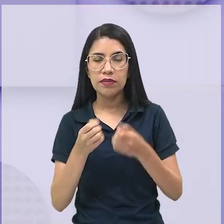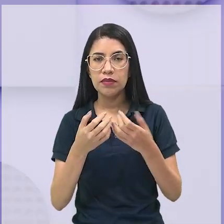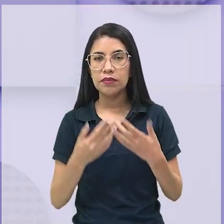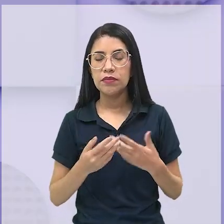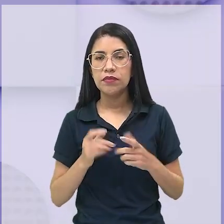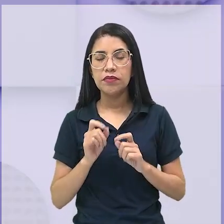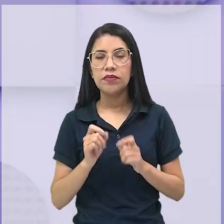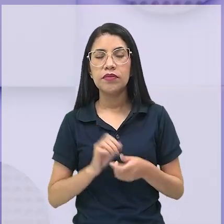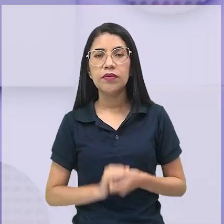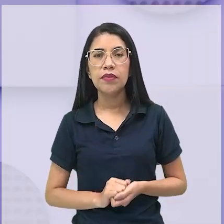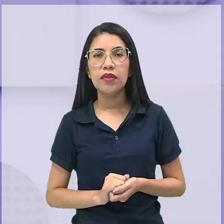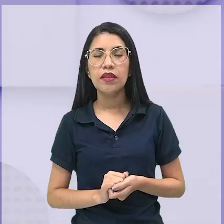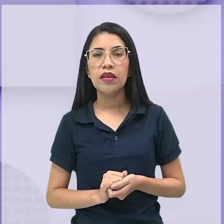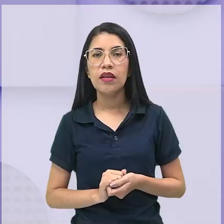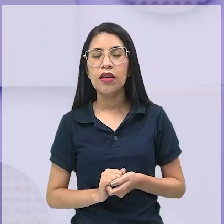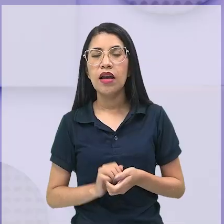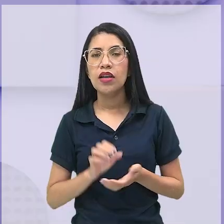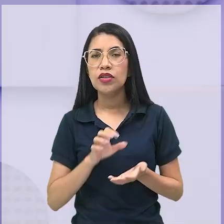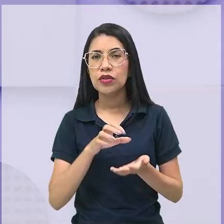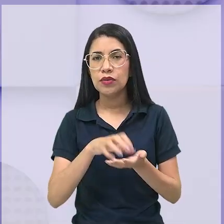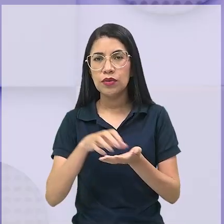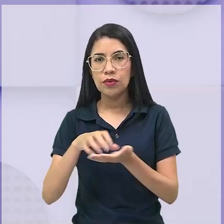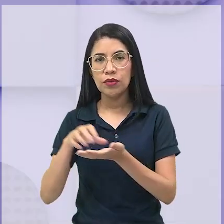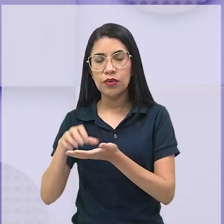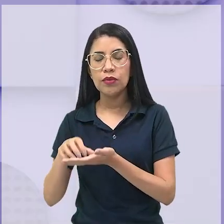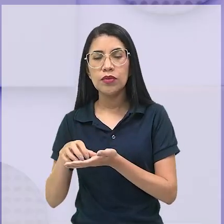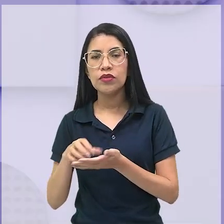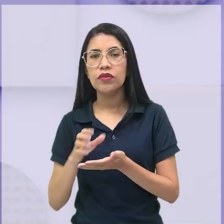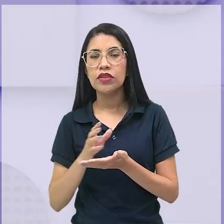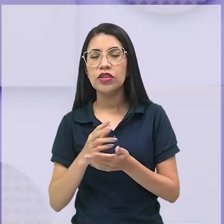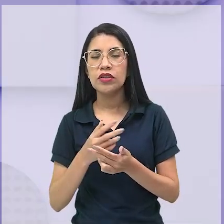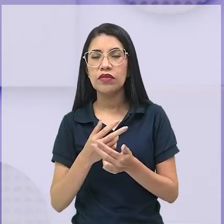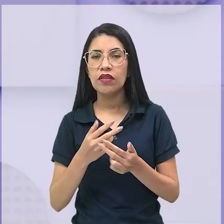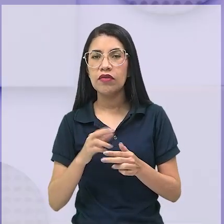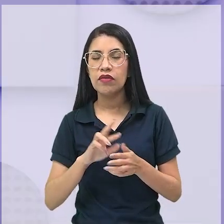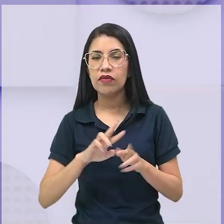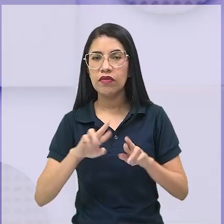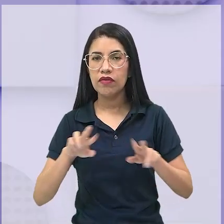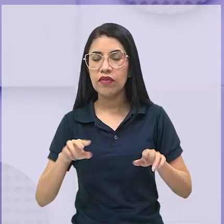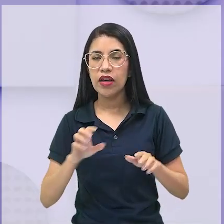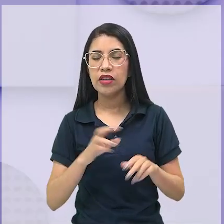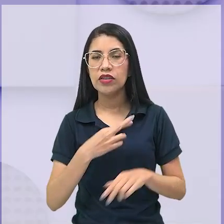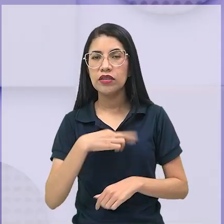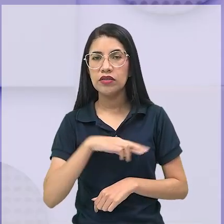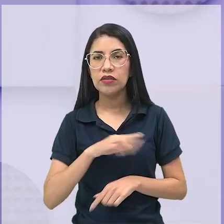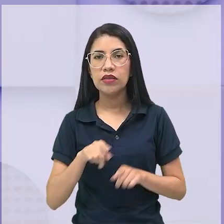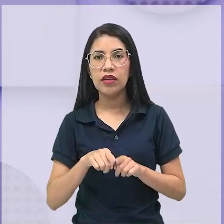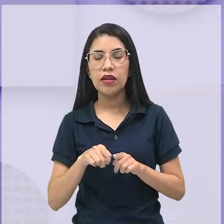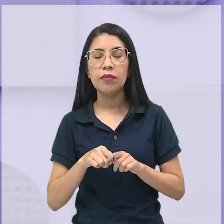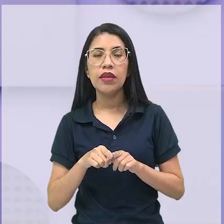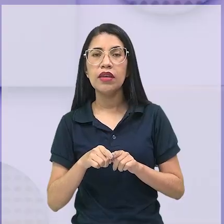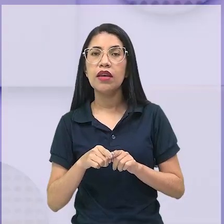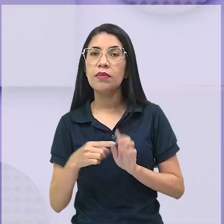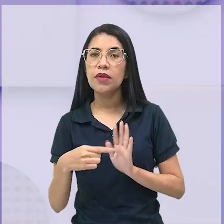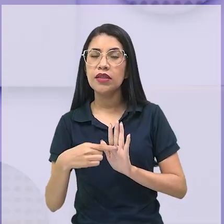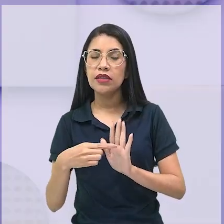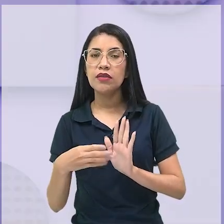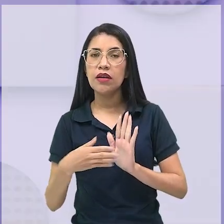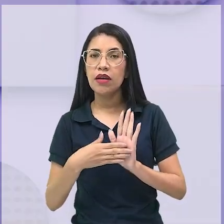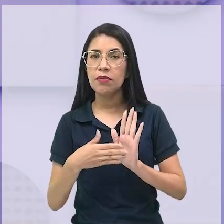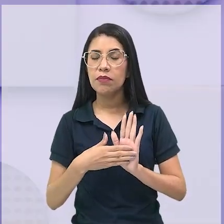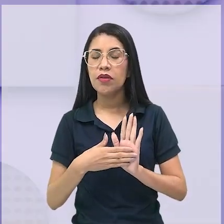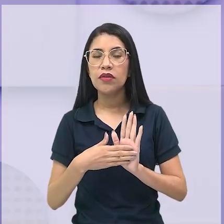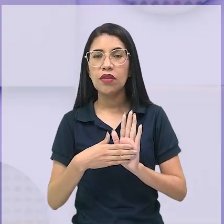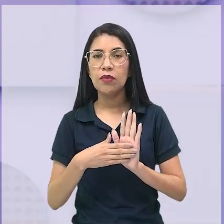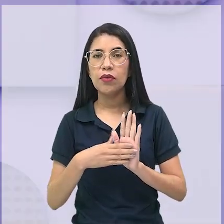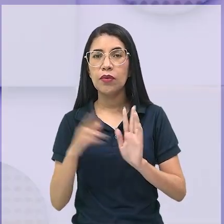de várias organizações interreligiosas que colocam essa pauta como sua